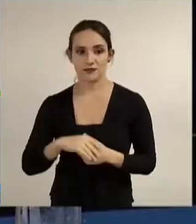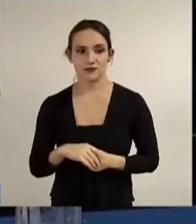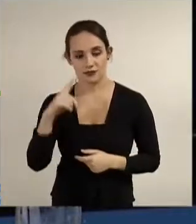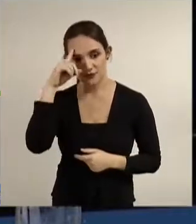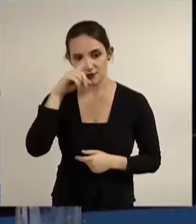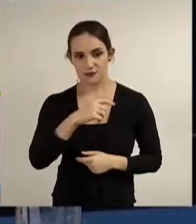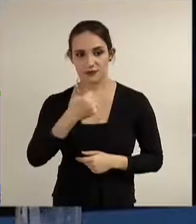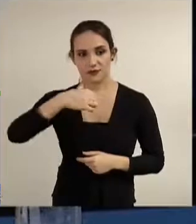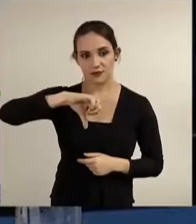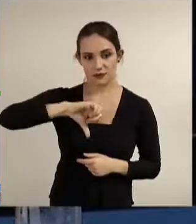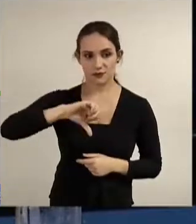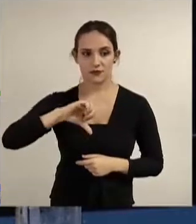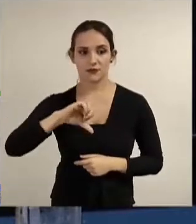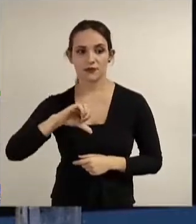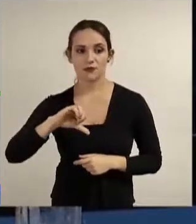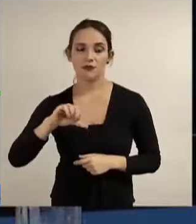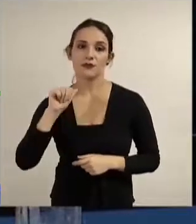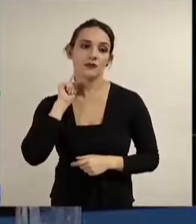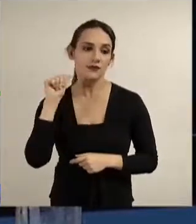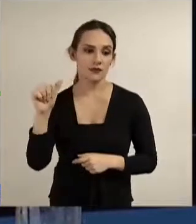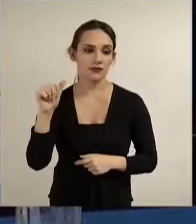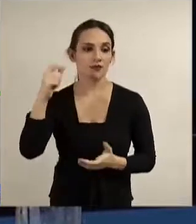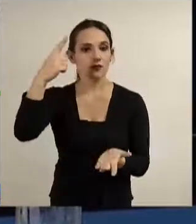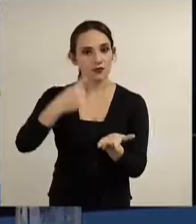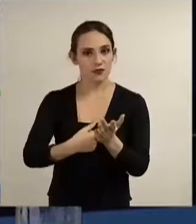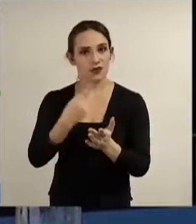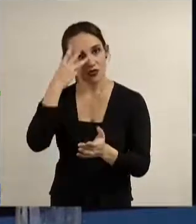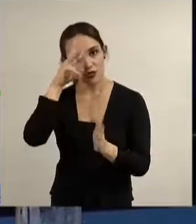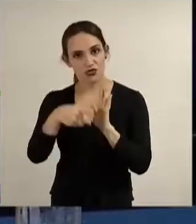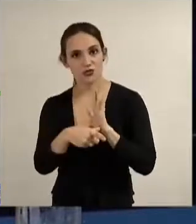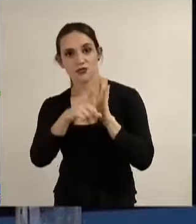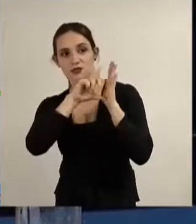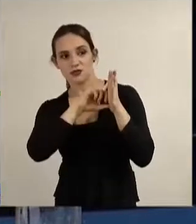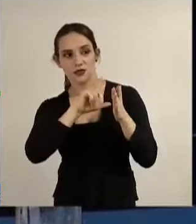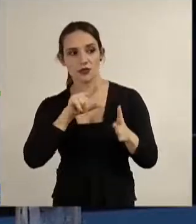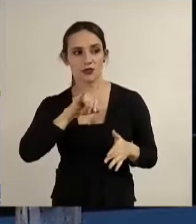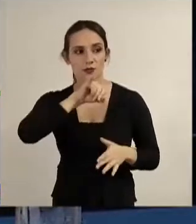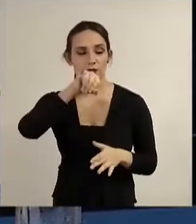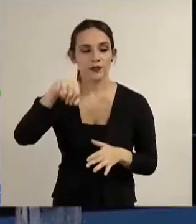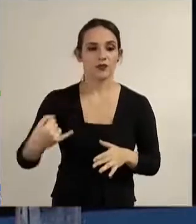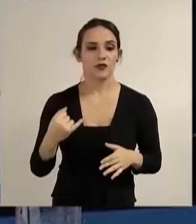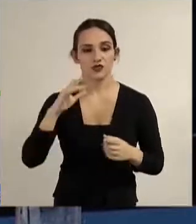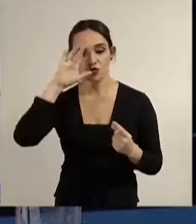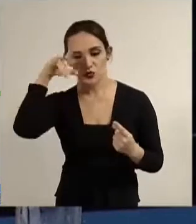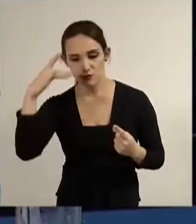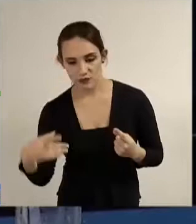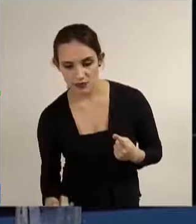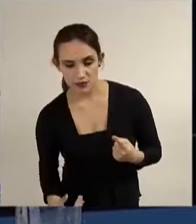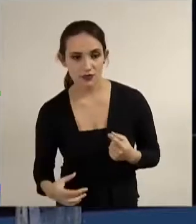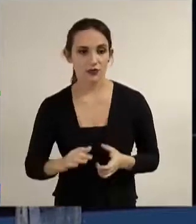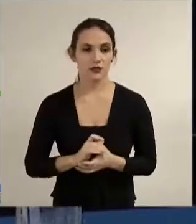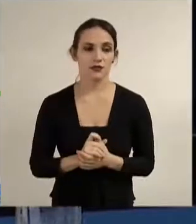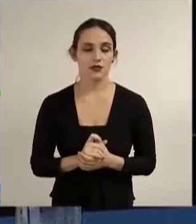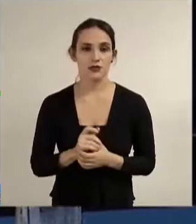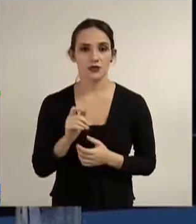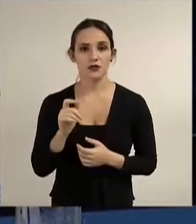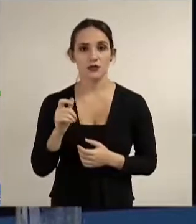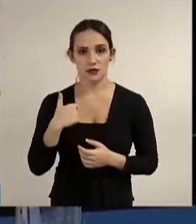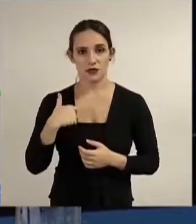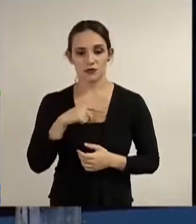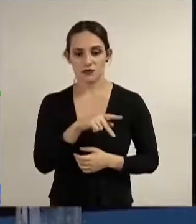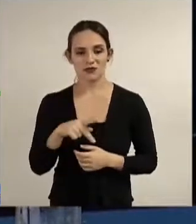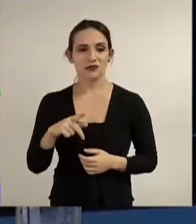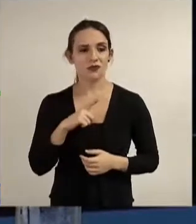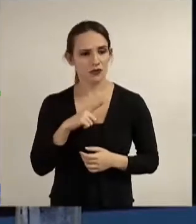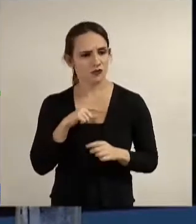dia 19 de abril. Vamos fazer 3 dias antes. Na oportunidade, serão homenageados por esse presidente.